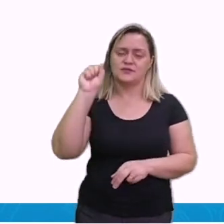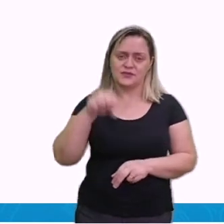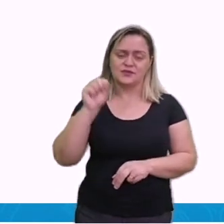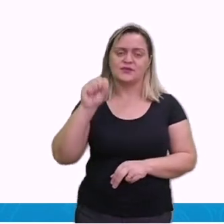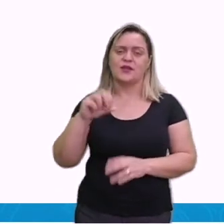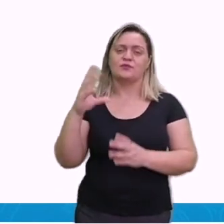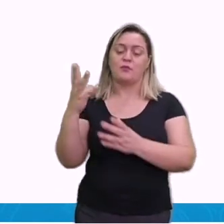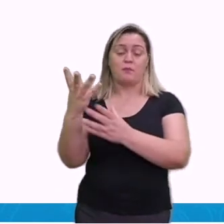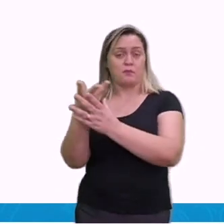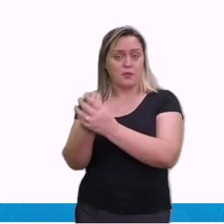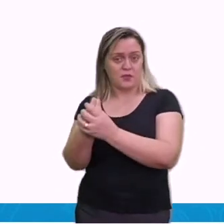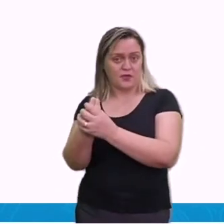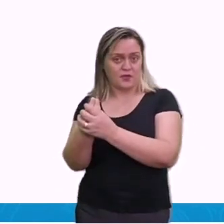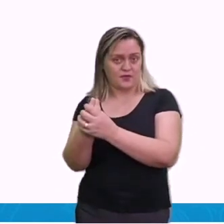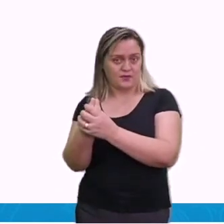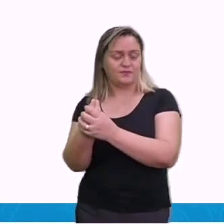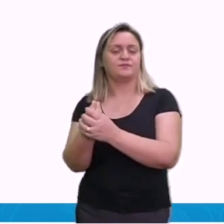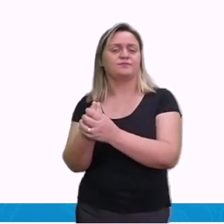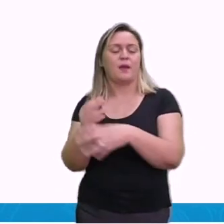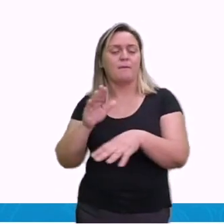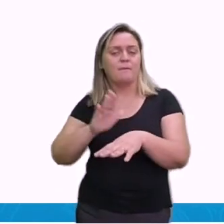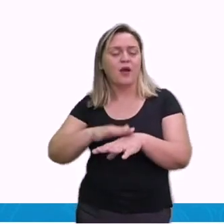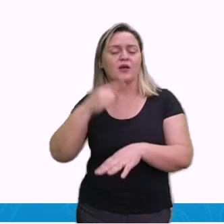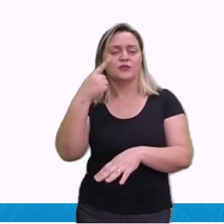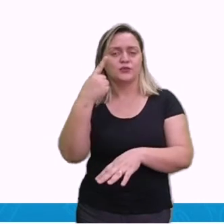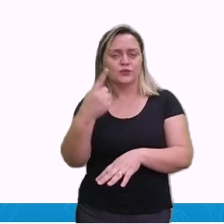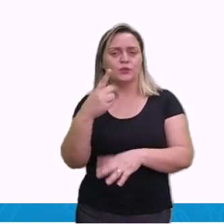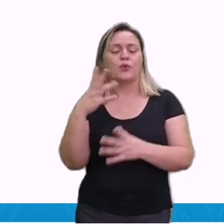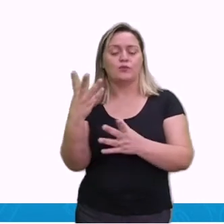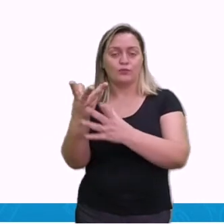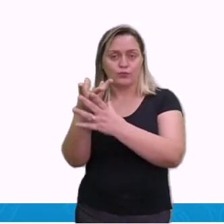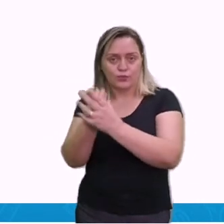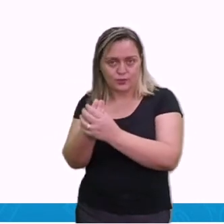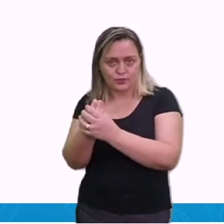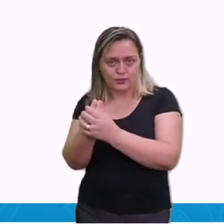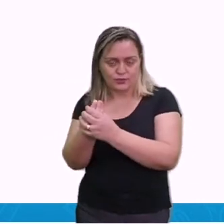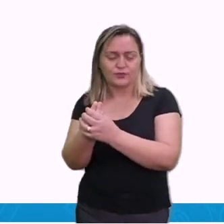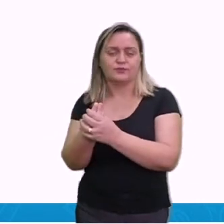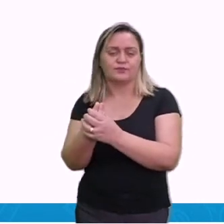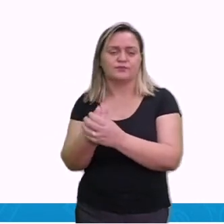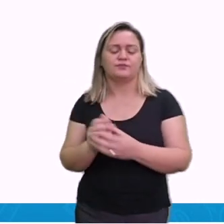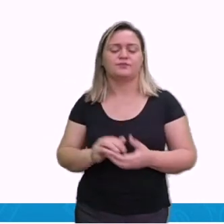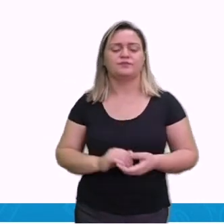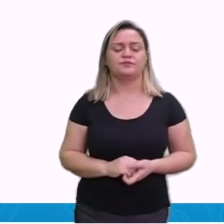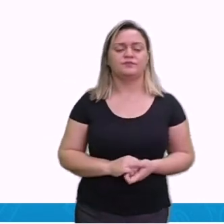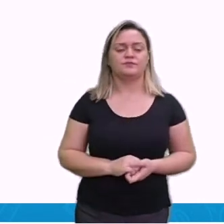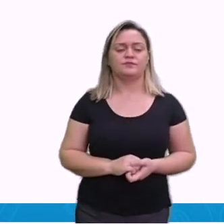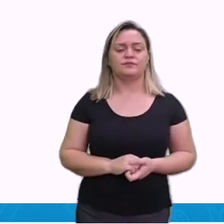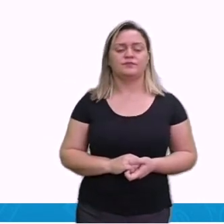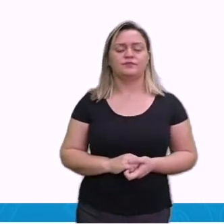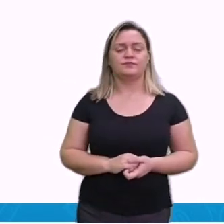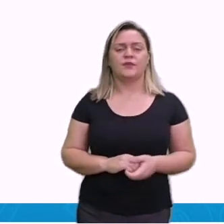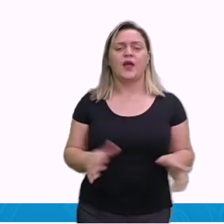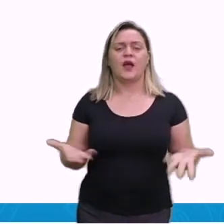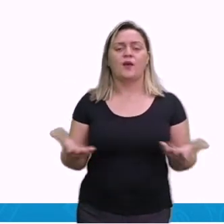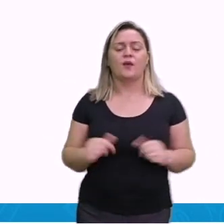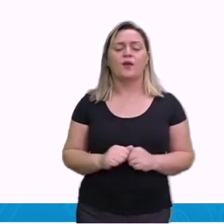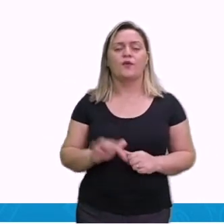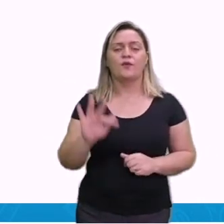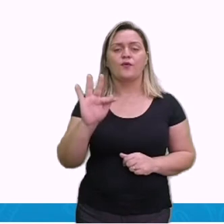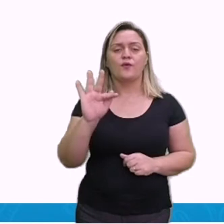uma batata só. Vamos ver, então, bonecas. Eu estou falando de uma boneca ou de várias